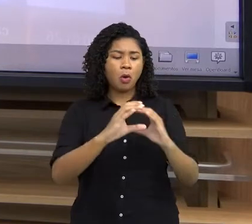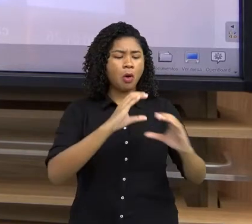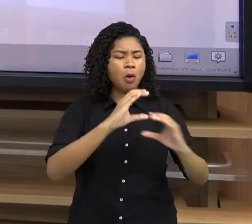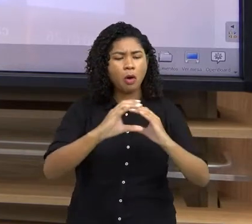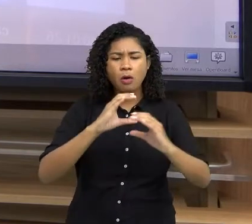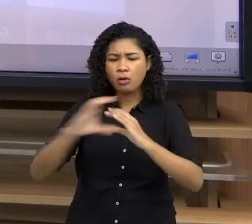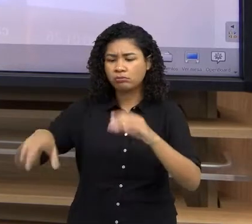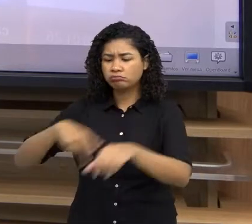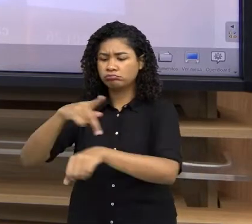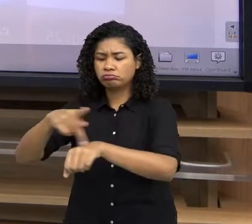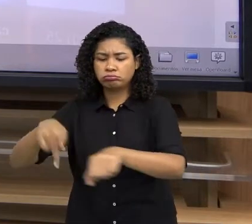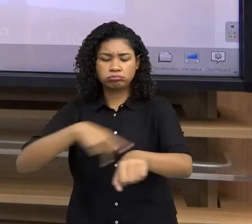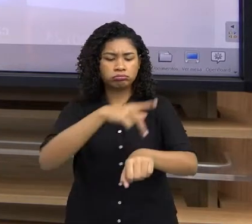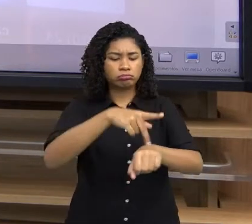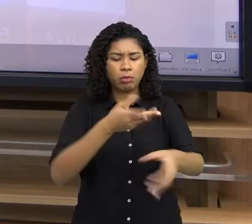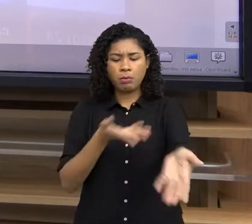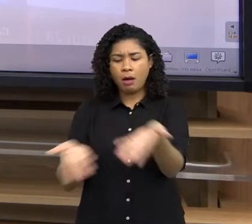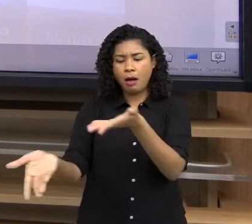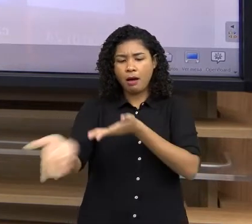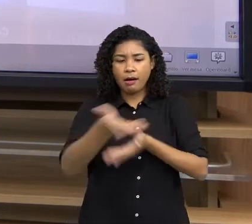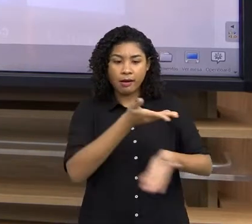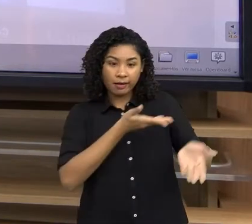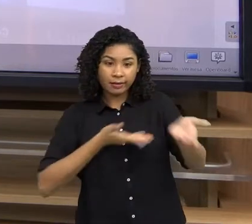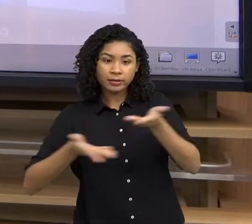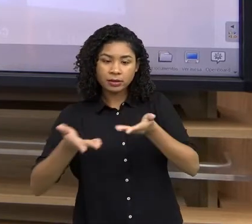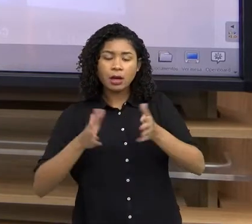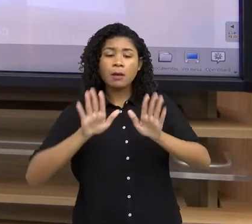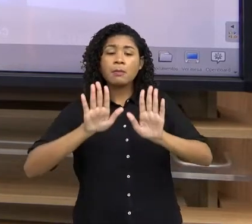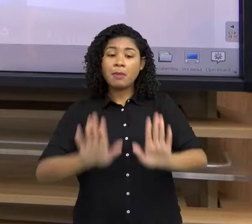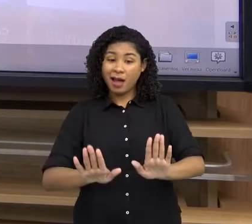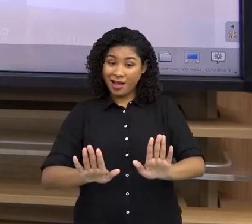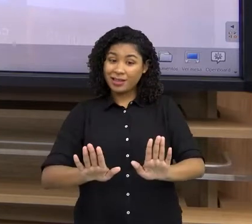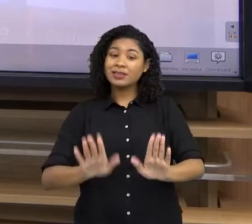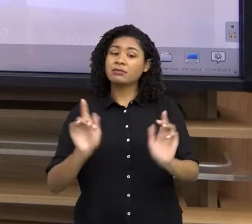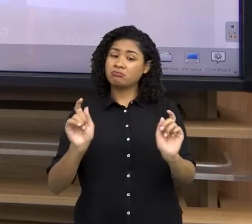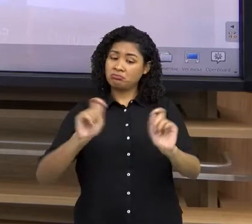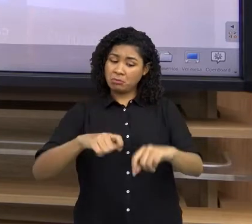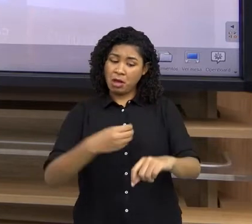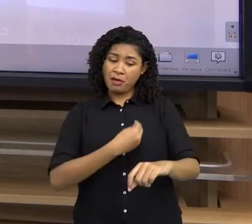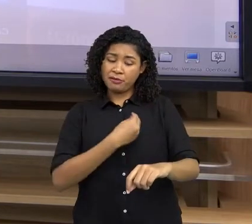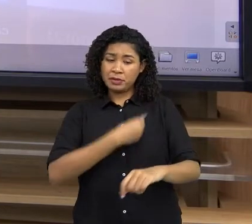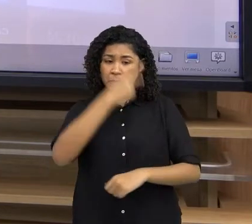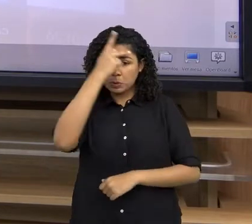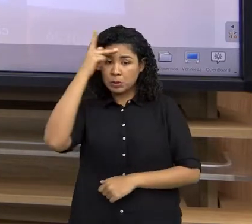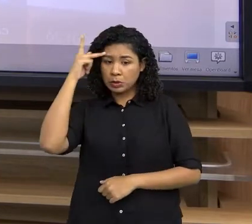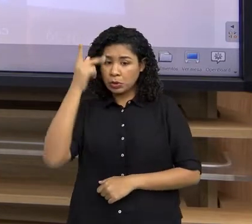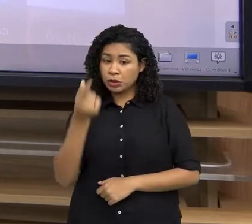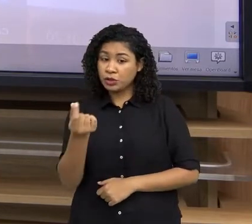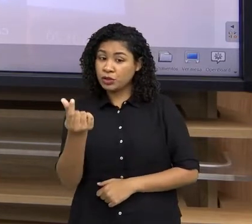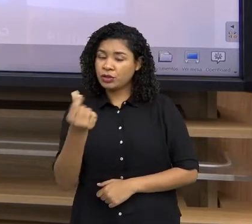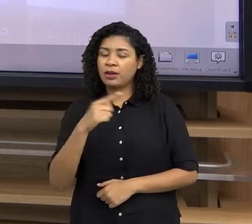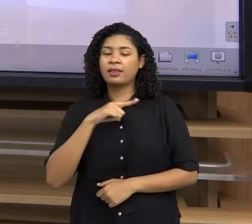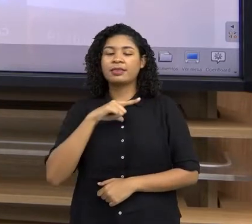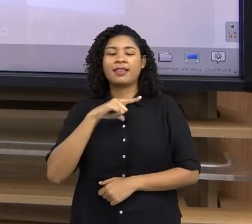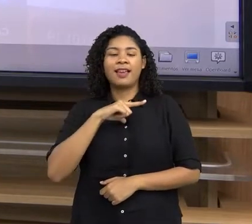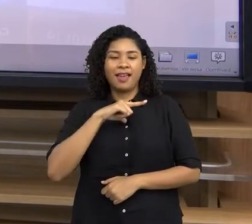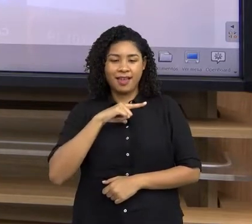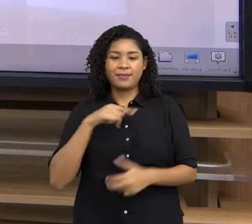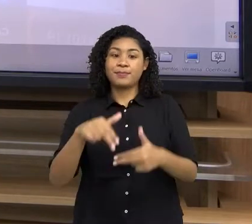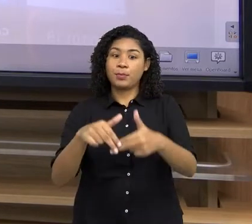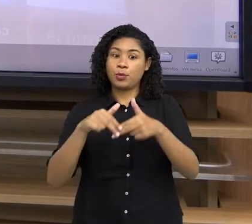mais diversos países, ela só existe para quem tem dinheiro, porque a gente está no processo